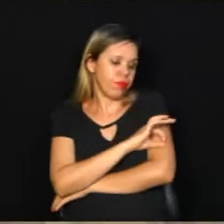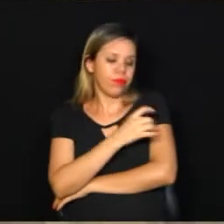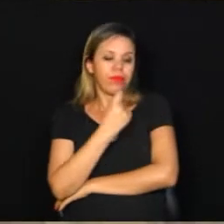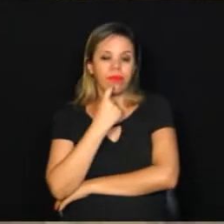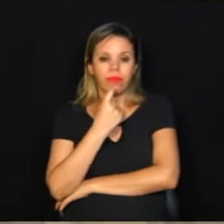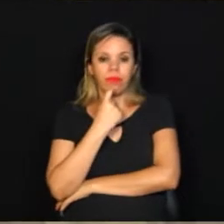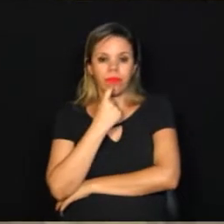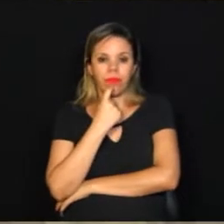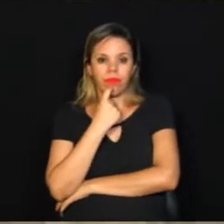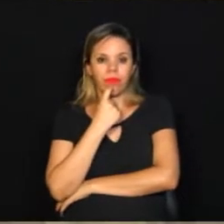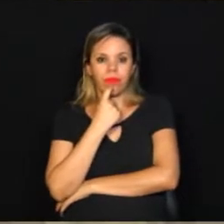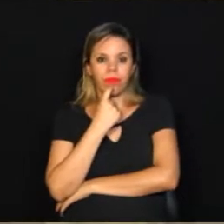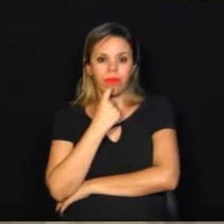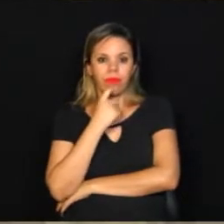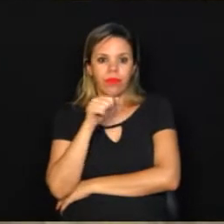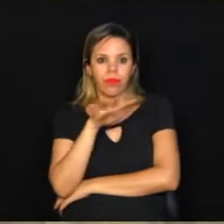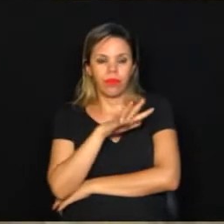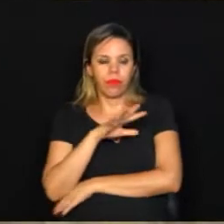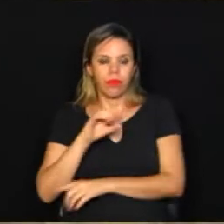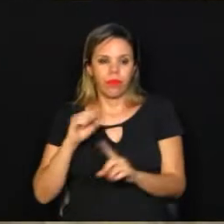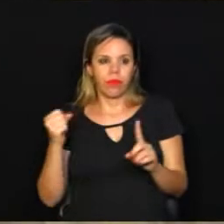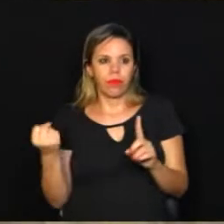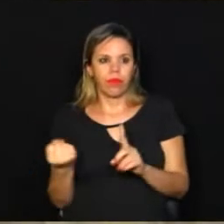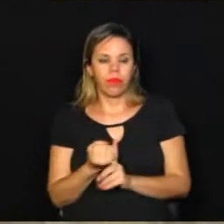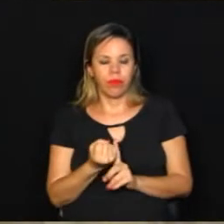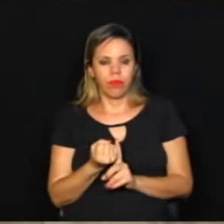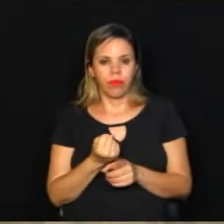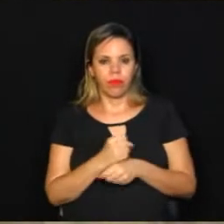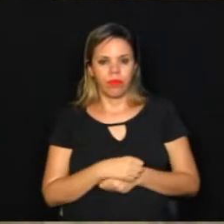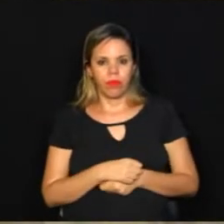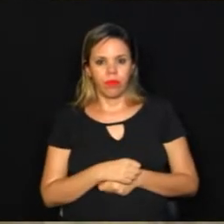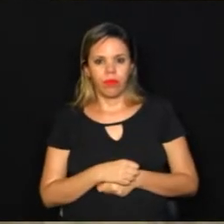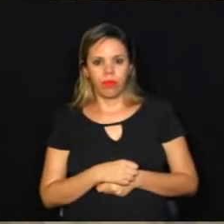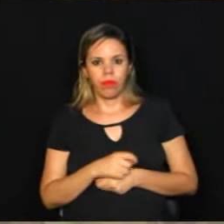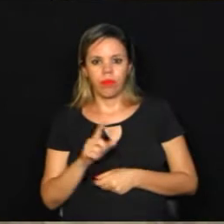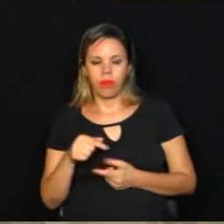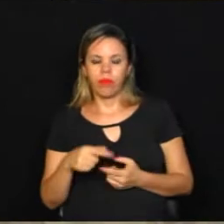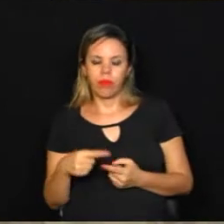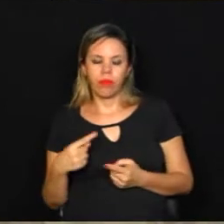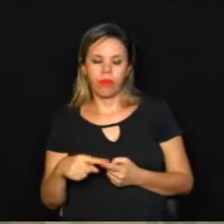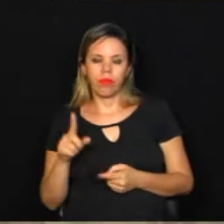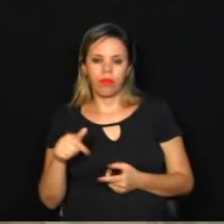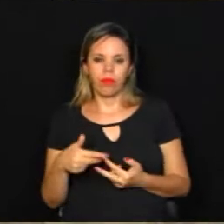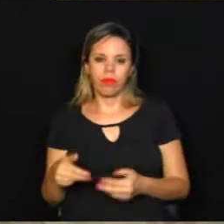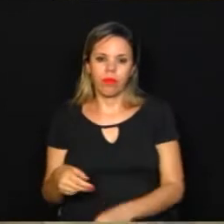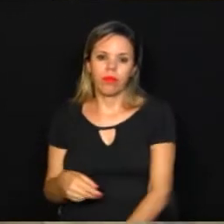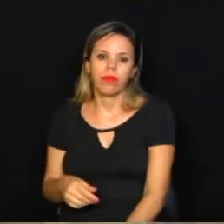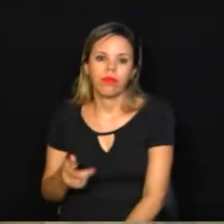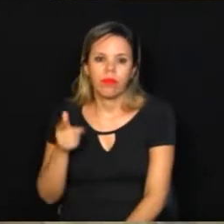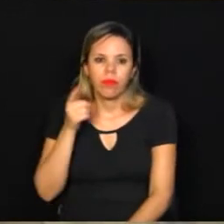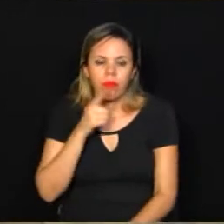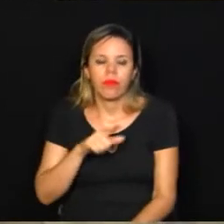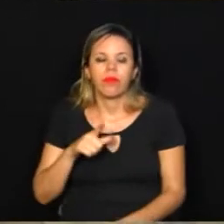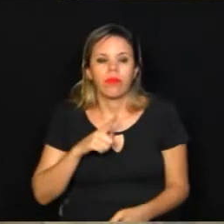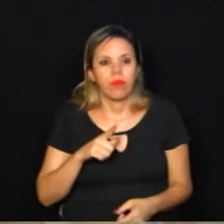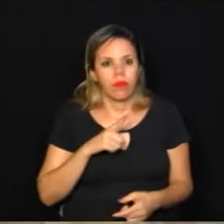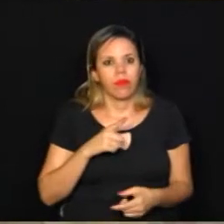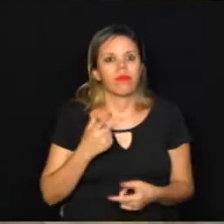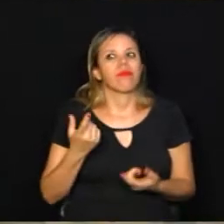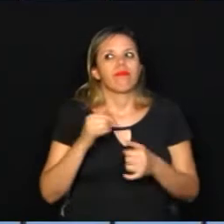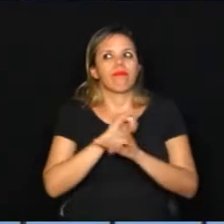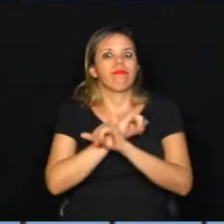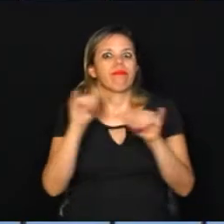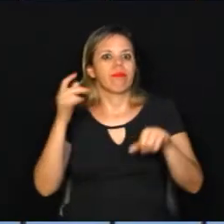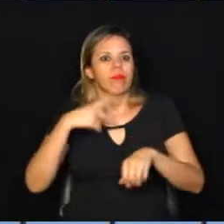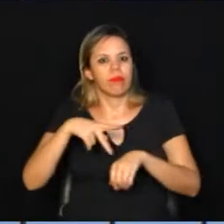Campinas tomando medidas, né, na área de assistência social. Porque este é um caso que ganhou uma repercussão por todo